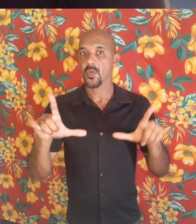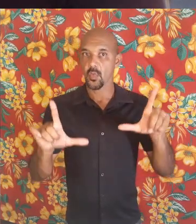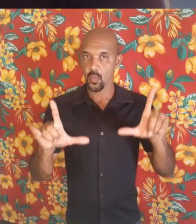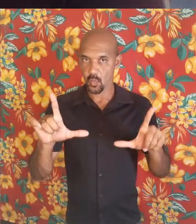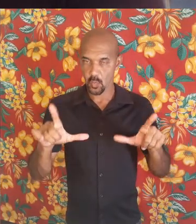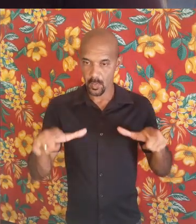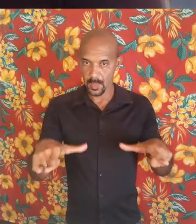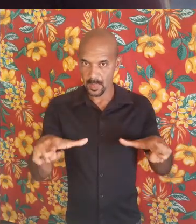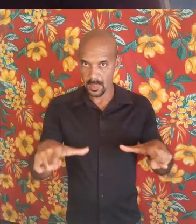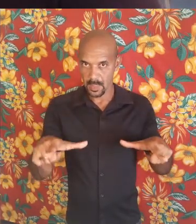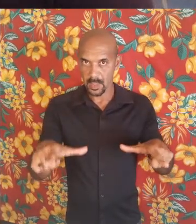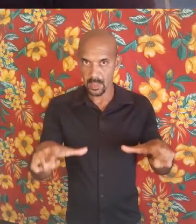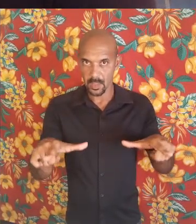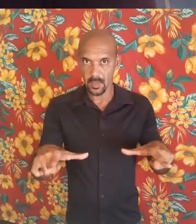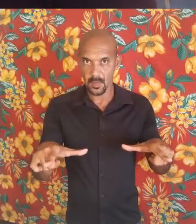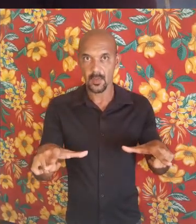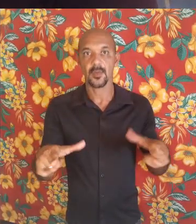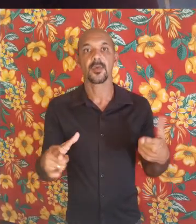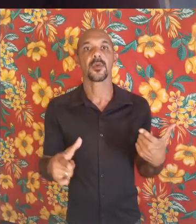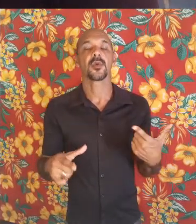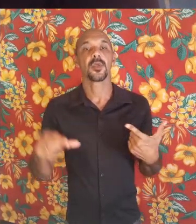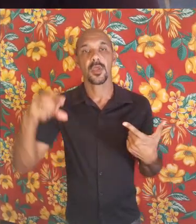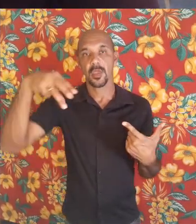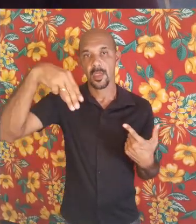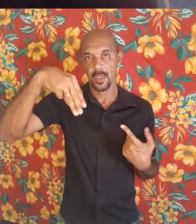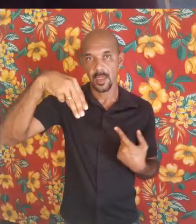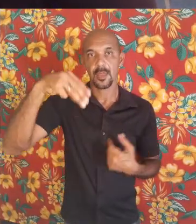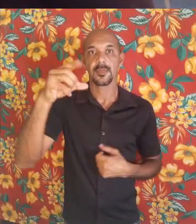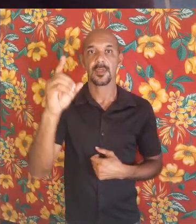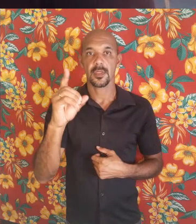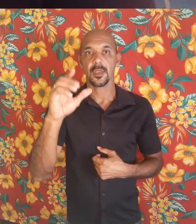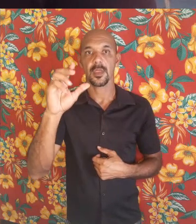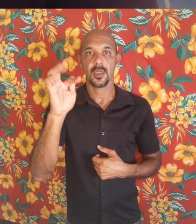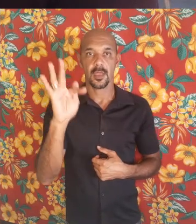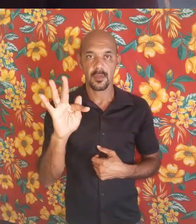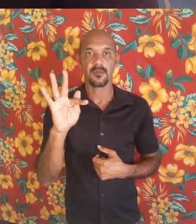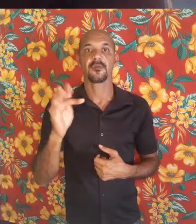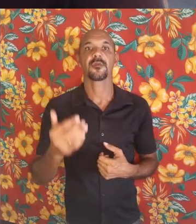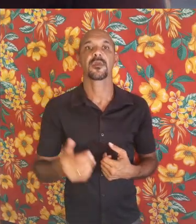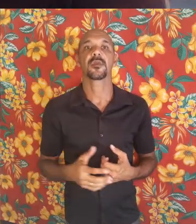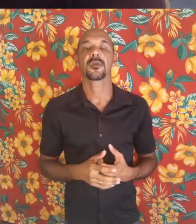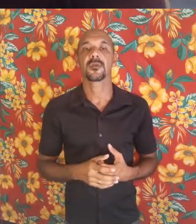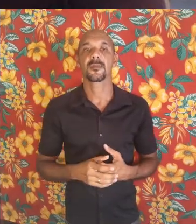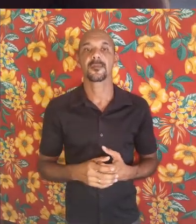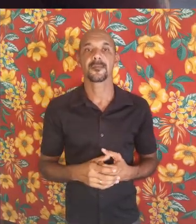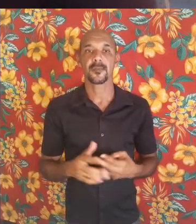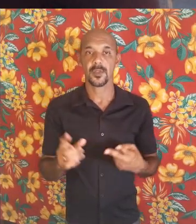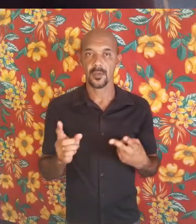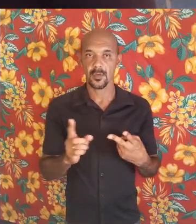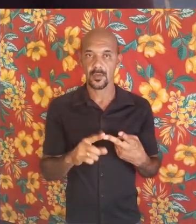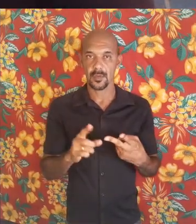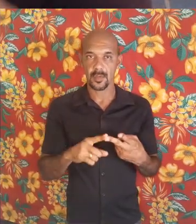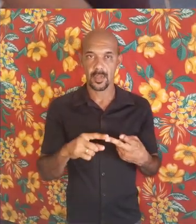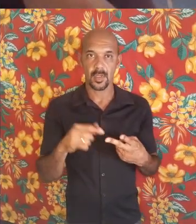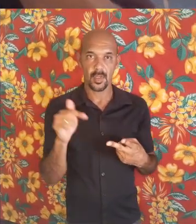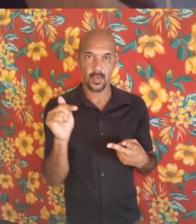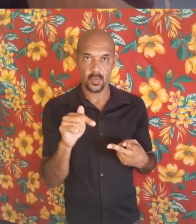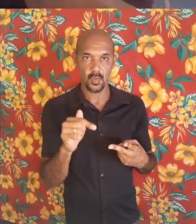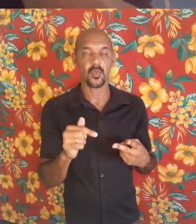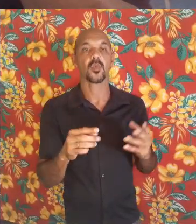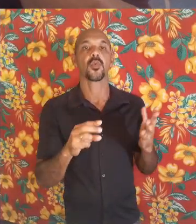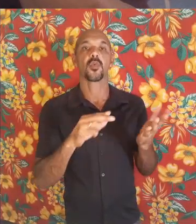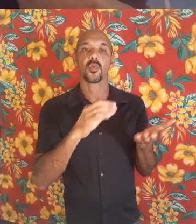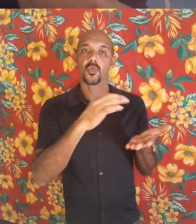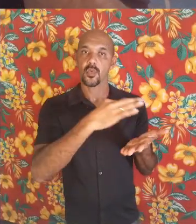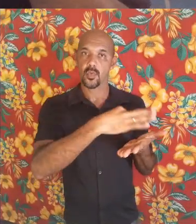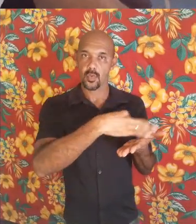fazer o desenho, né? Uma tábua em MDF, certo? Aqui o desenho. Eu